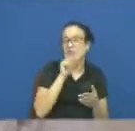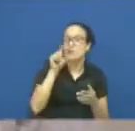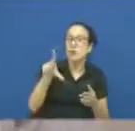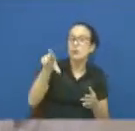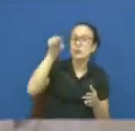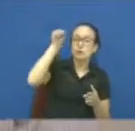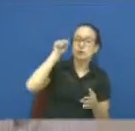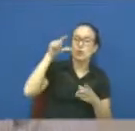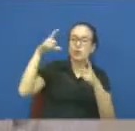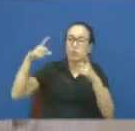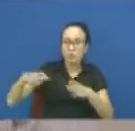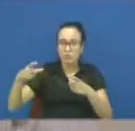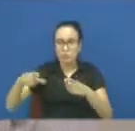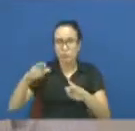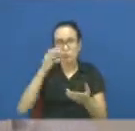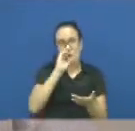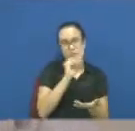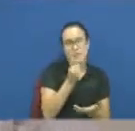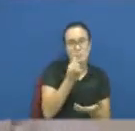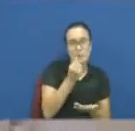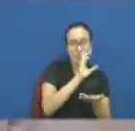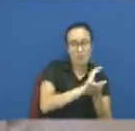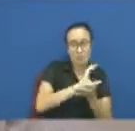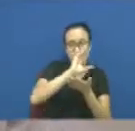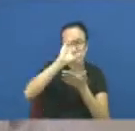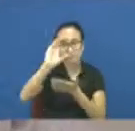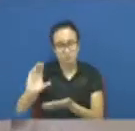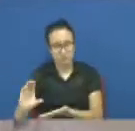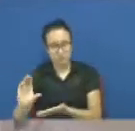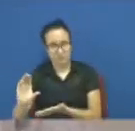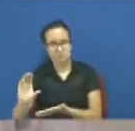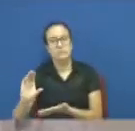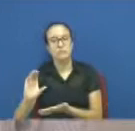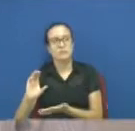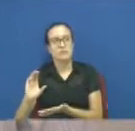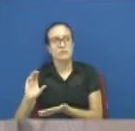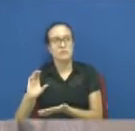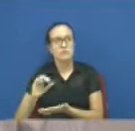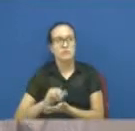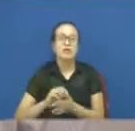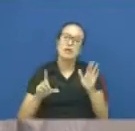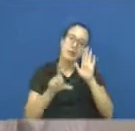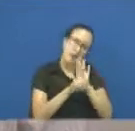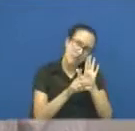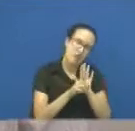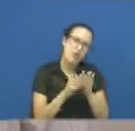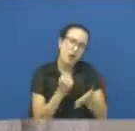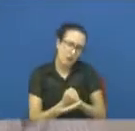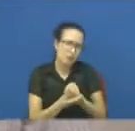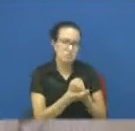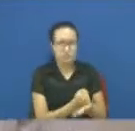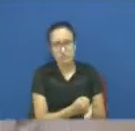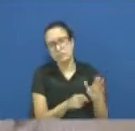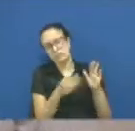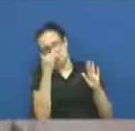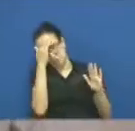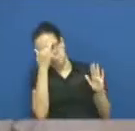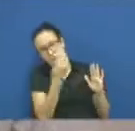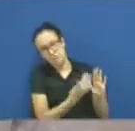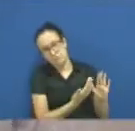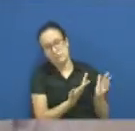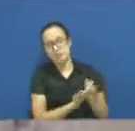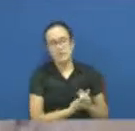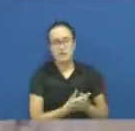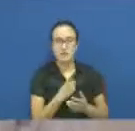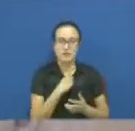dinheiro, na verdade, da renúncia de receita através da lei que garante que esse imposto seja devolvido de